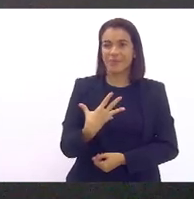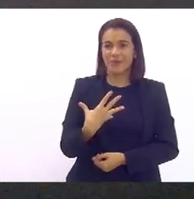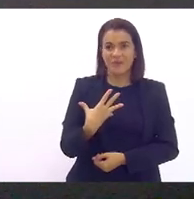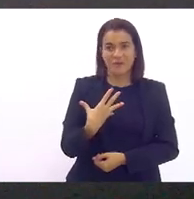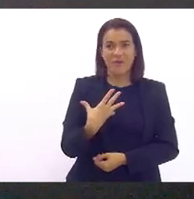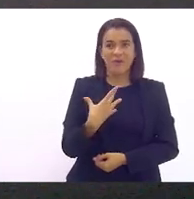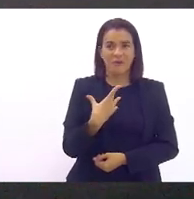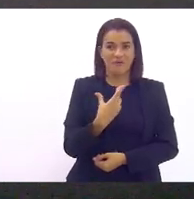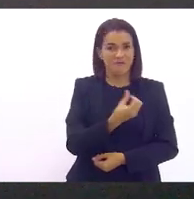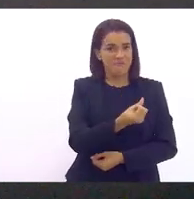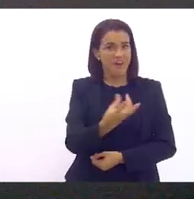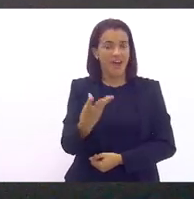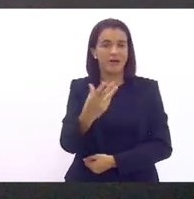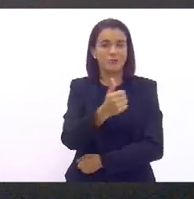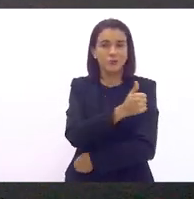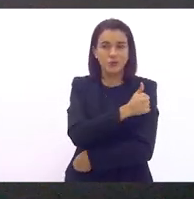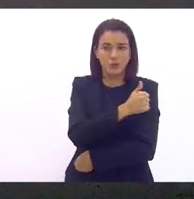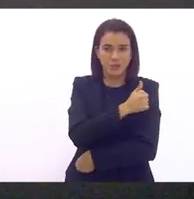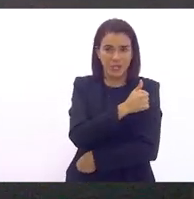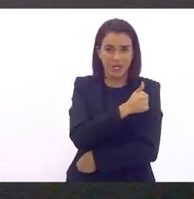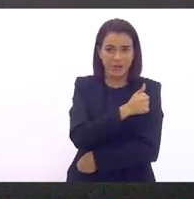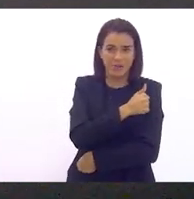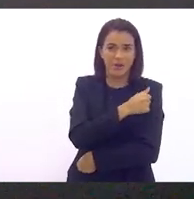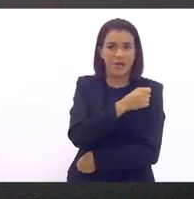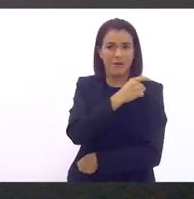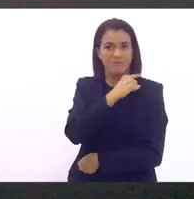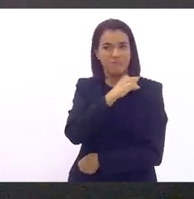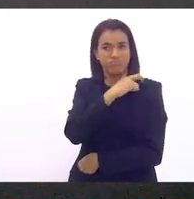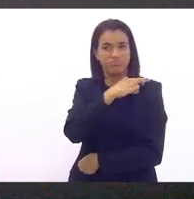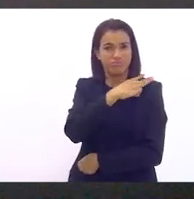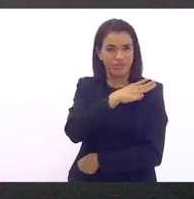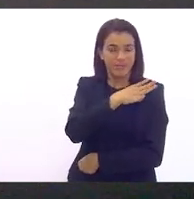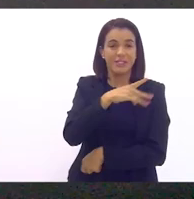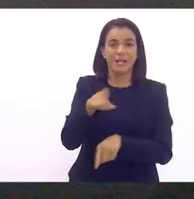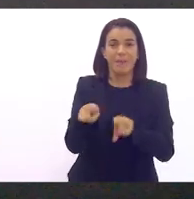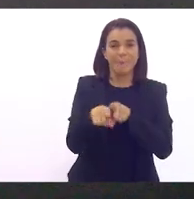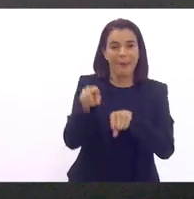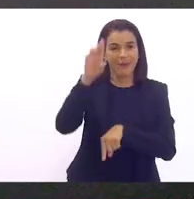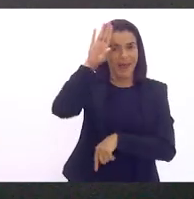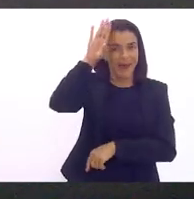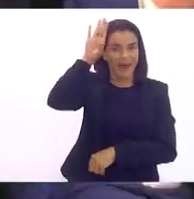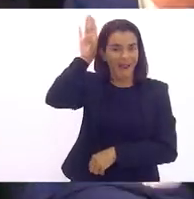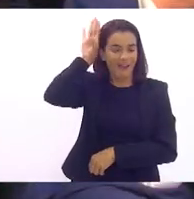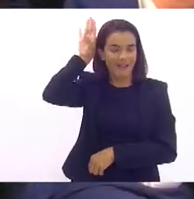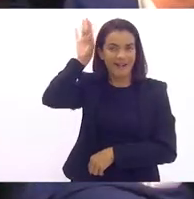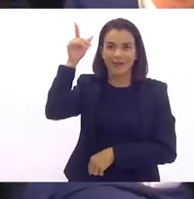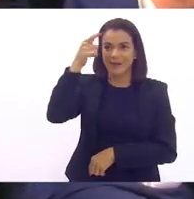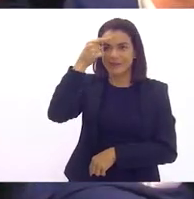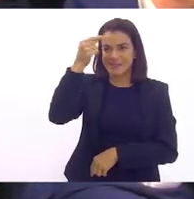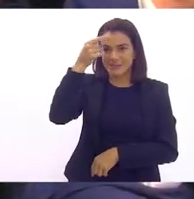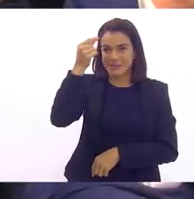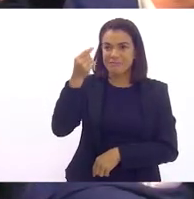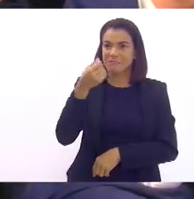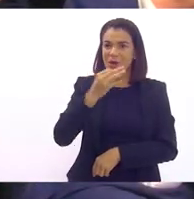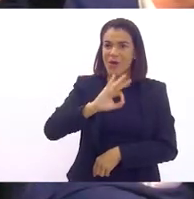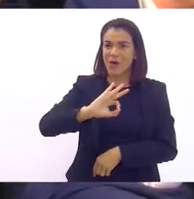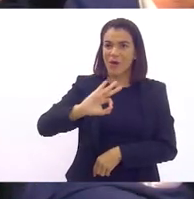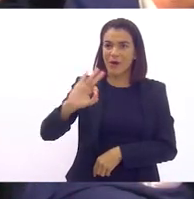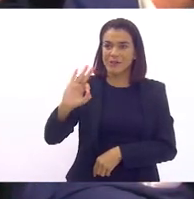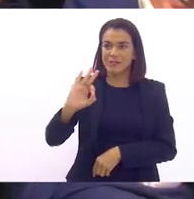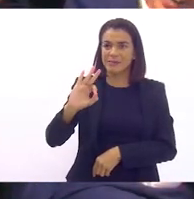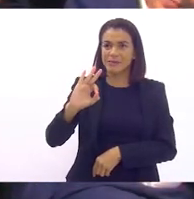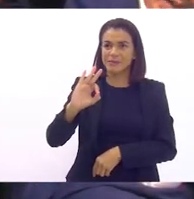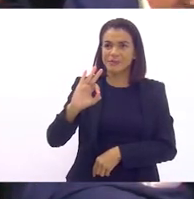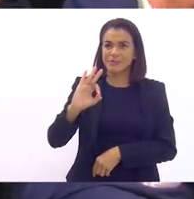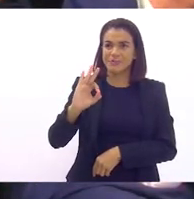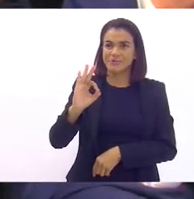aqui que eu creio que seja de Ensino Médio alguns de ensino superior isso é alentador né Eh